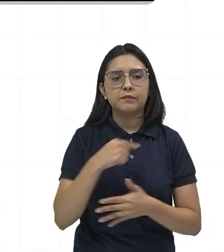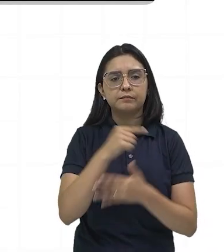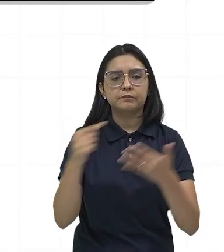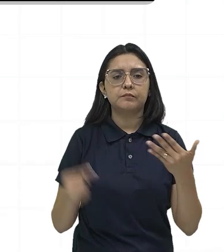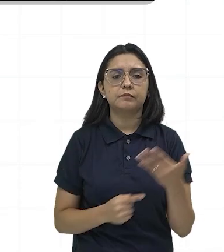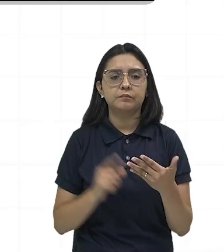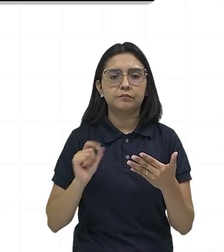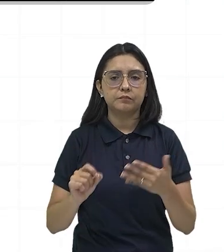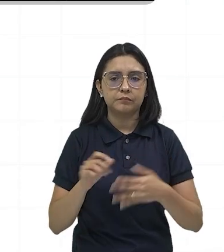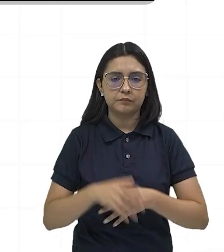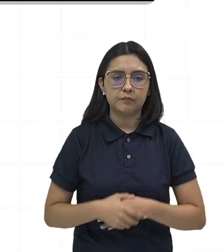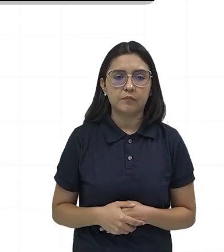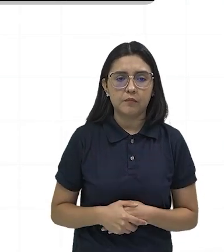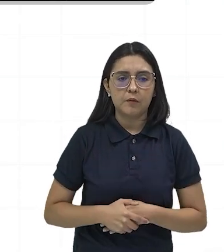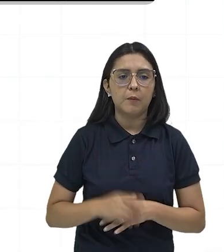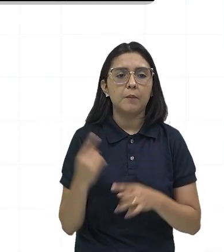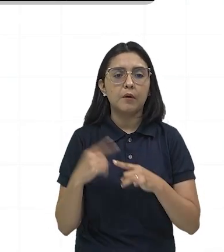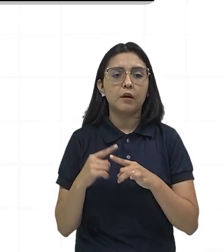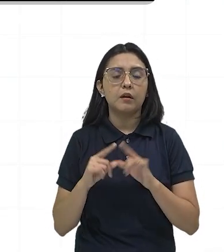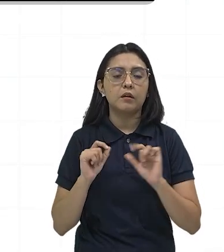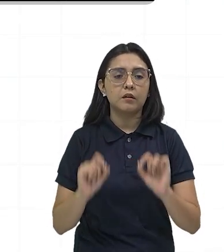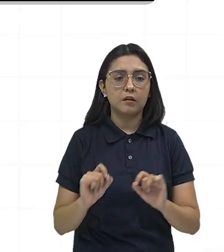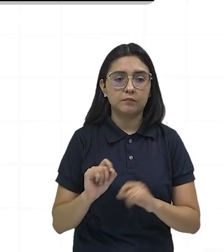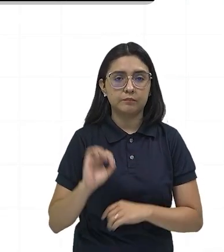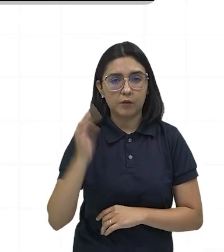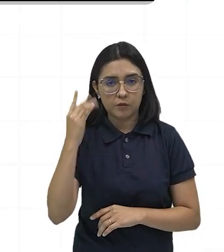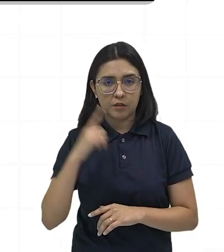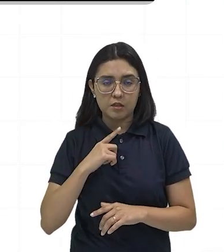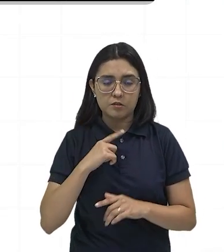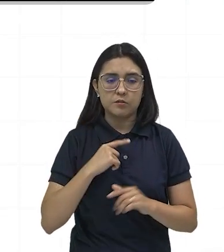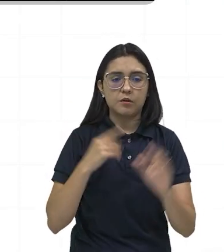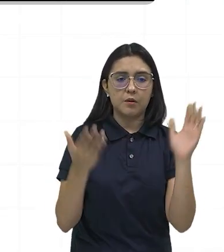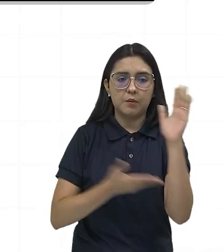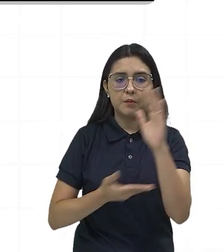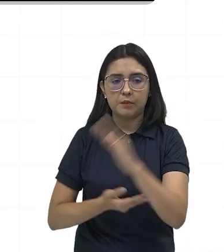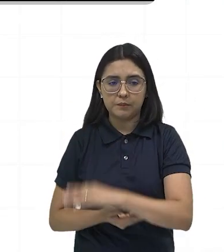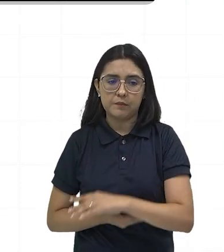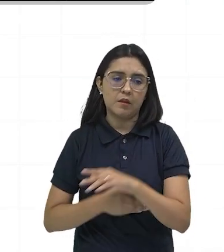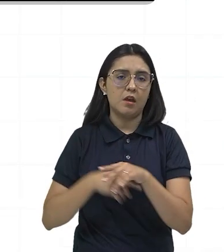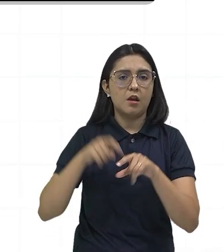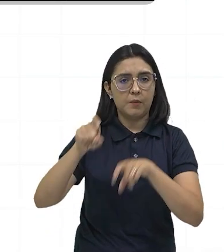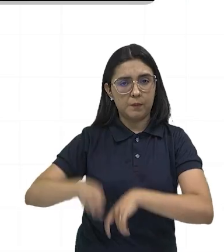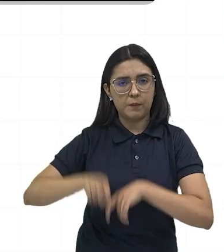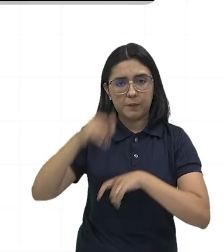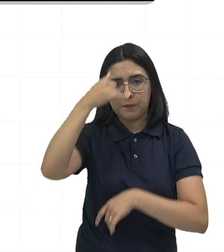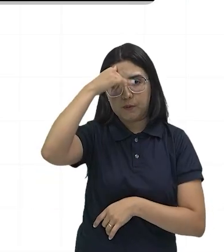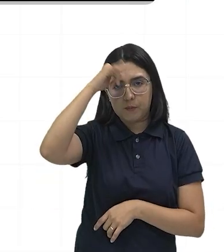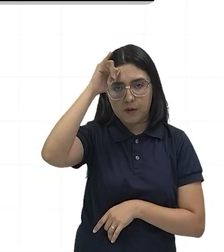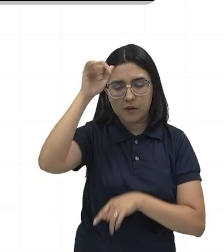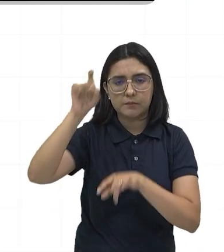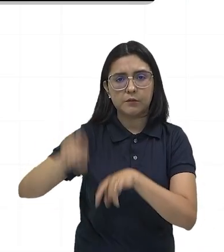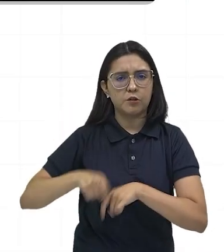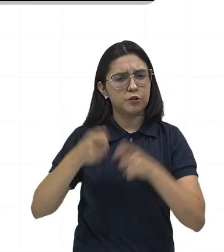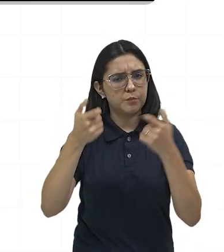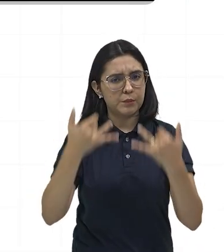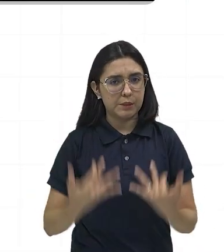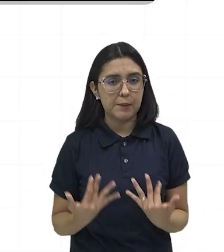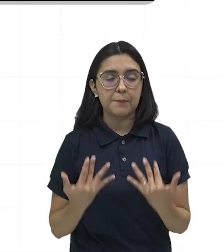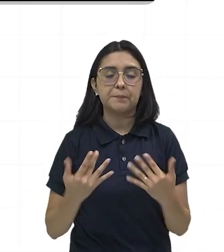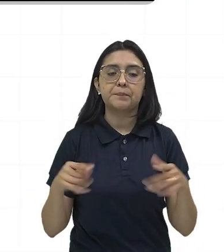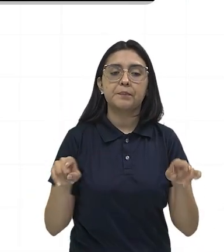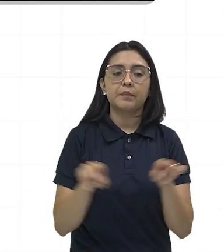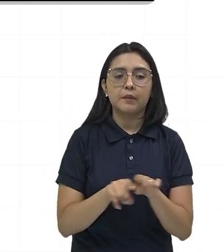do desmatamento. Então, temos como causas agricultura e pecuária, que eu já falei para vocês. Temos